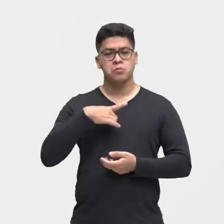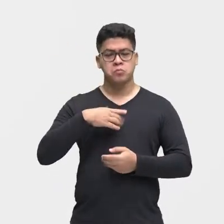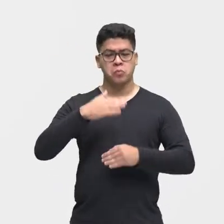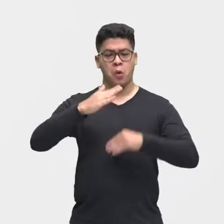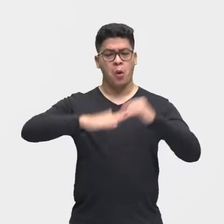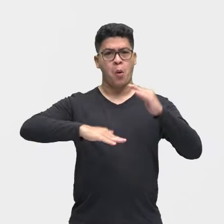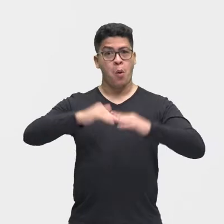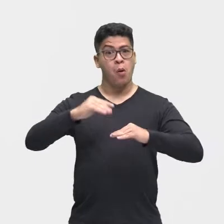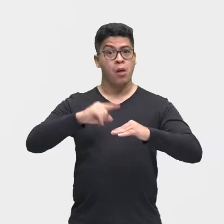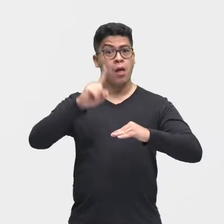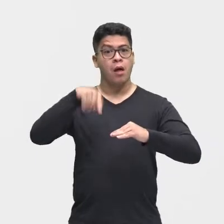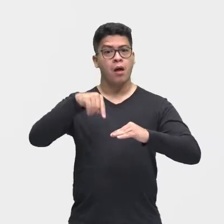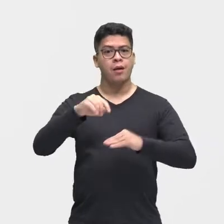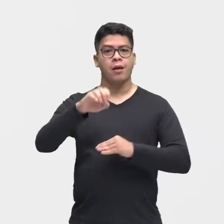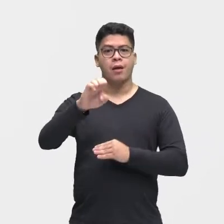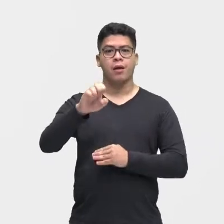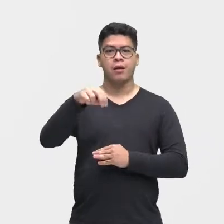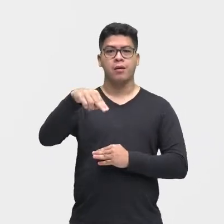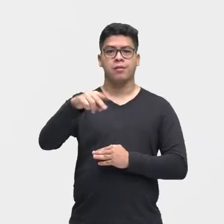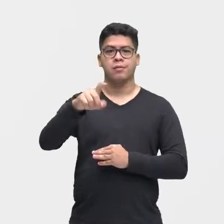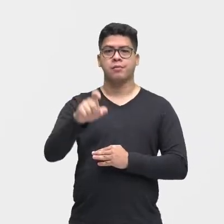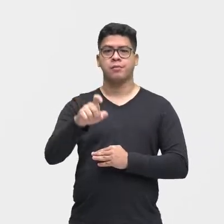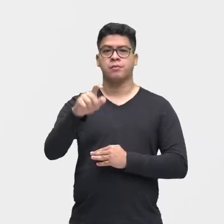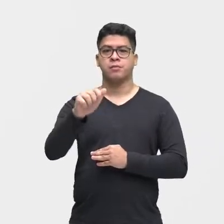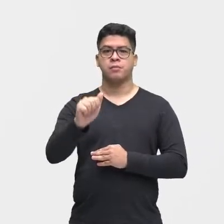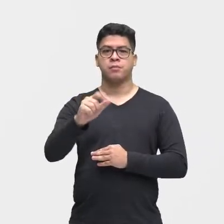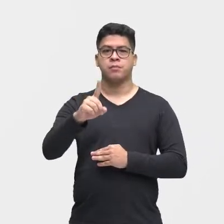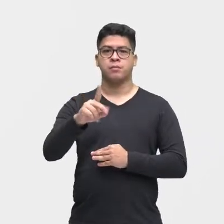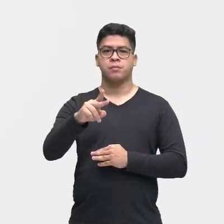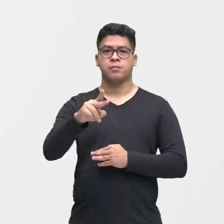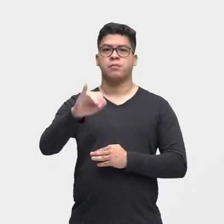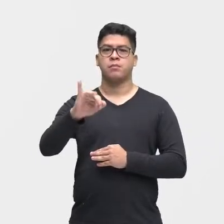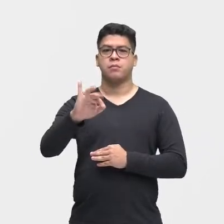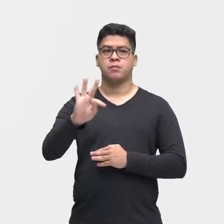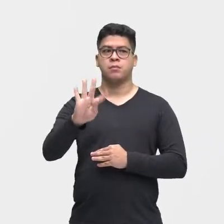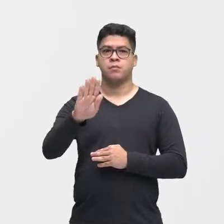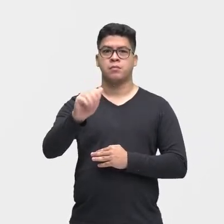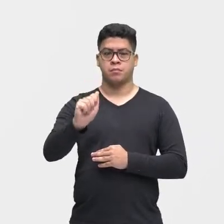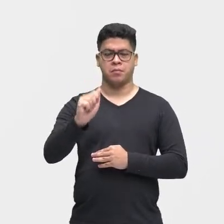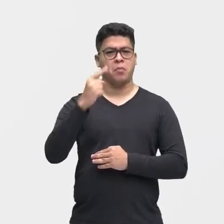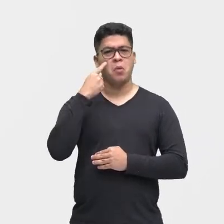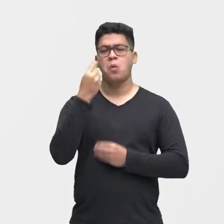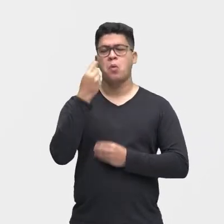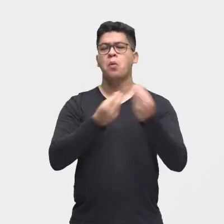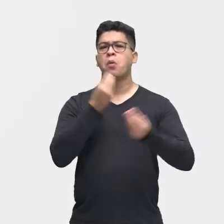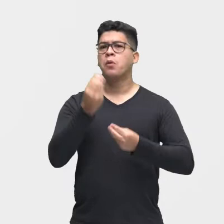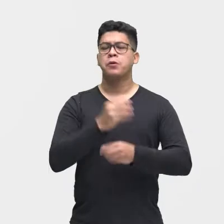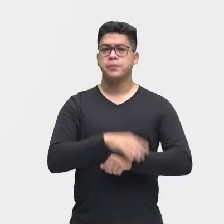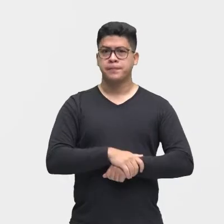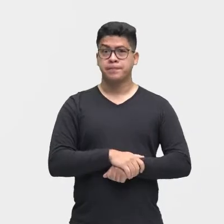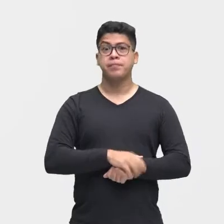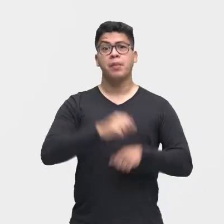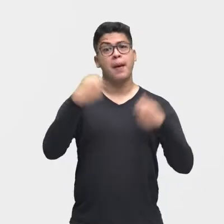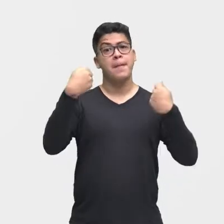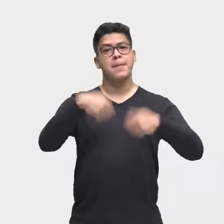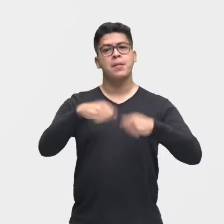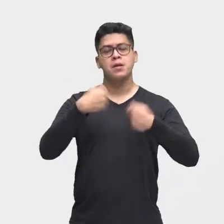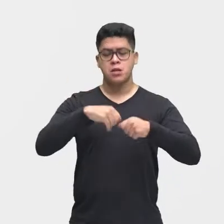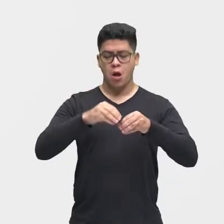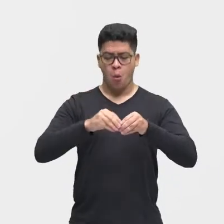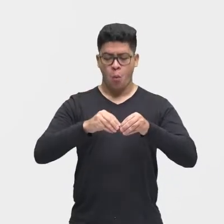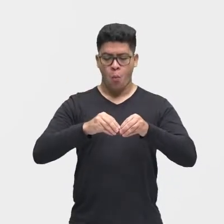pratica o xadrez é enxadrista então o objetivo desse jogo é que o enxadrista precisa